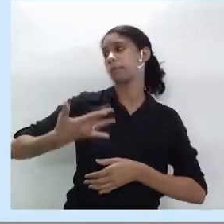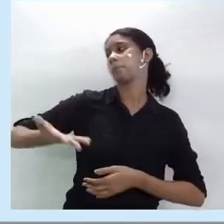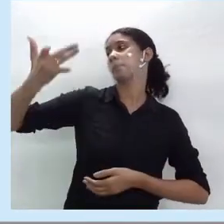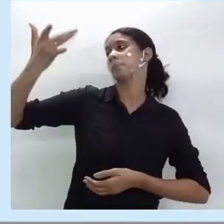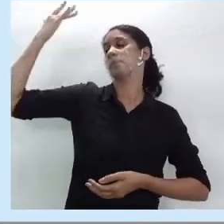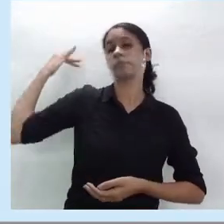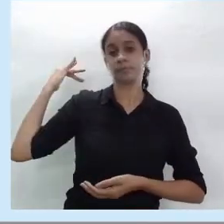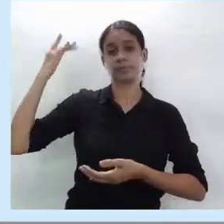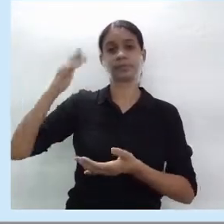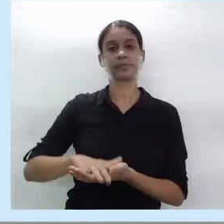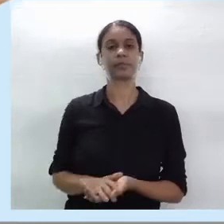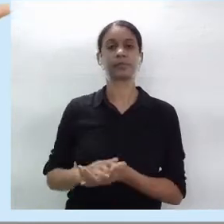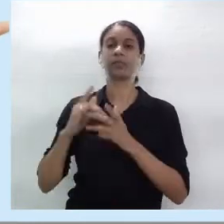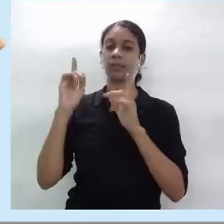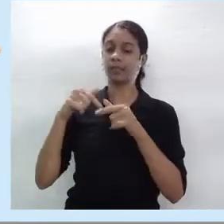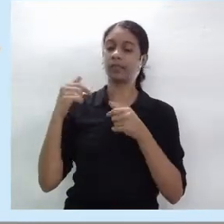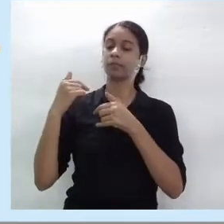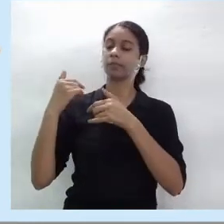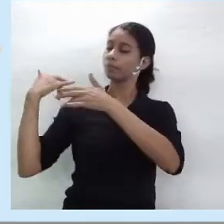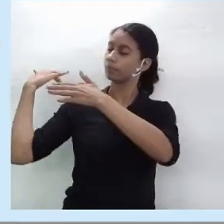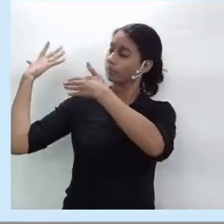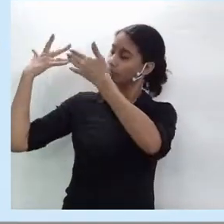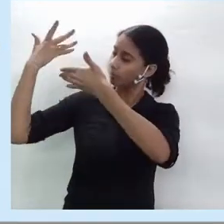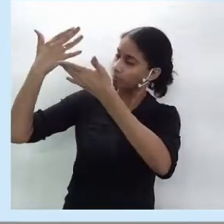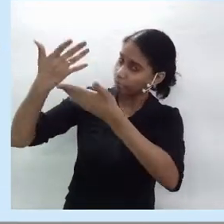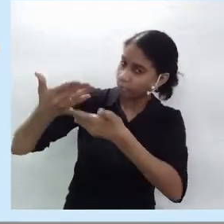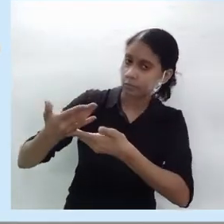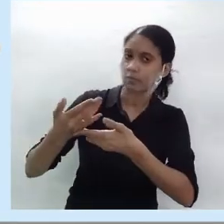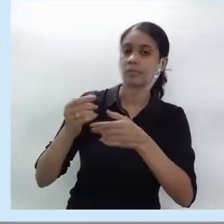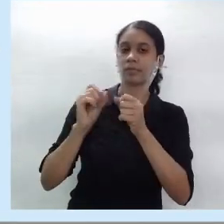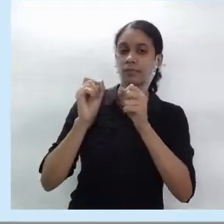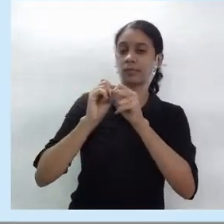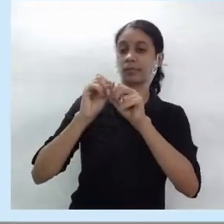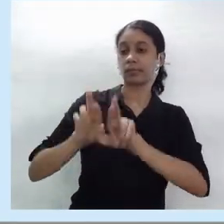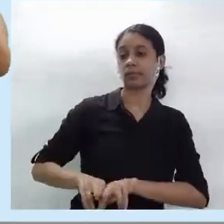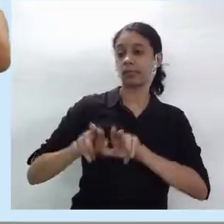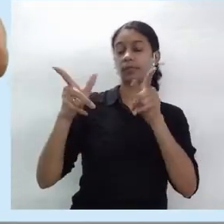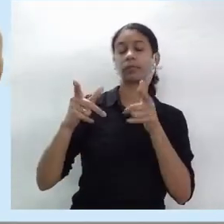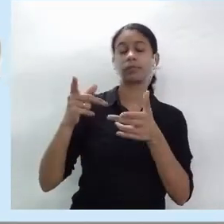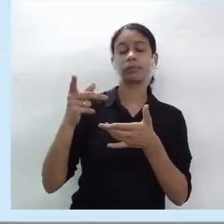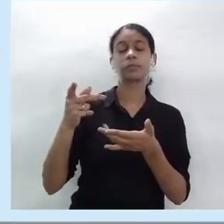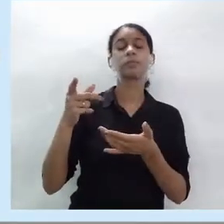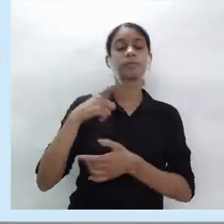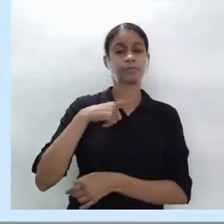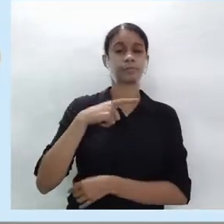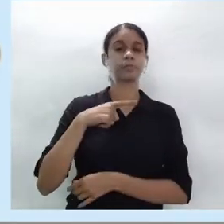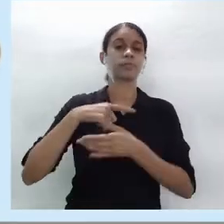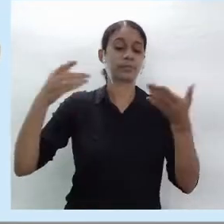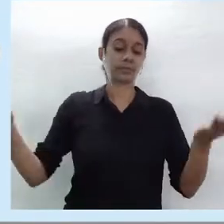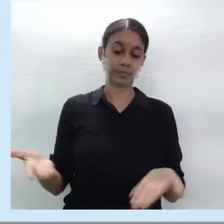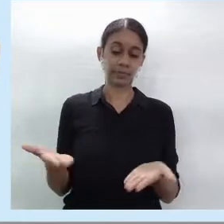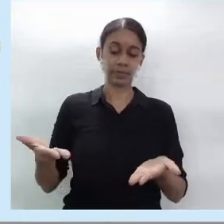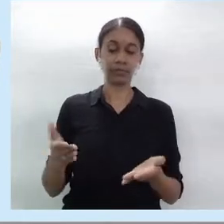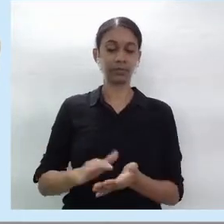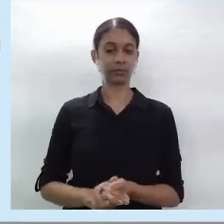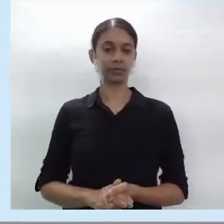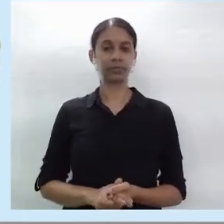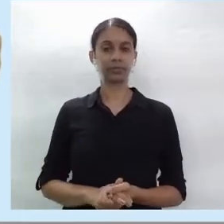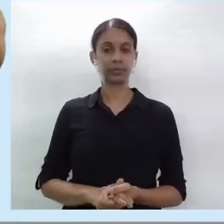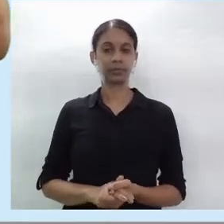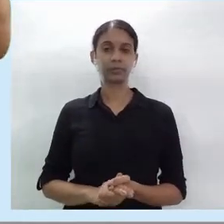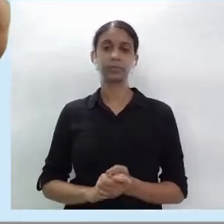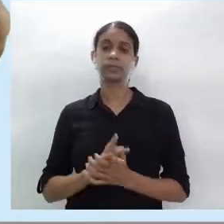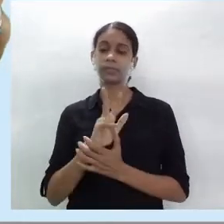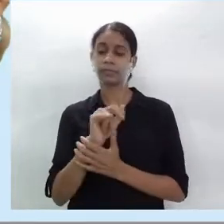a construção histórica da sociedade. Ok? Então, essa construção vem